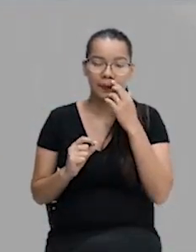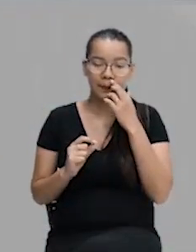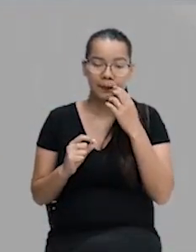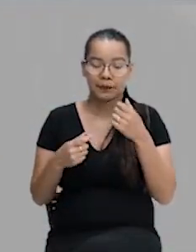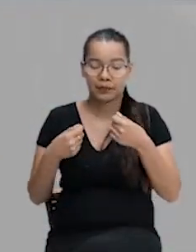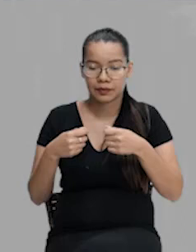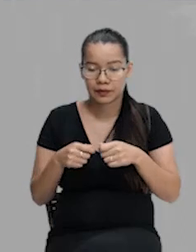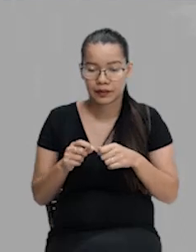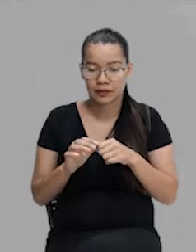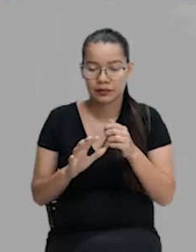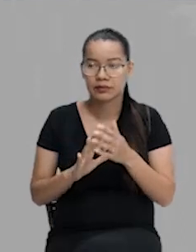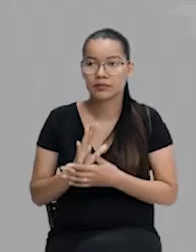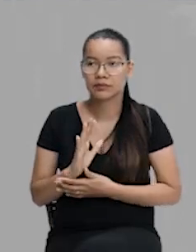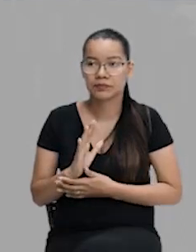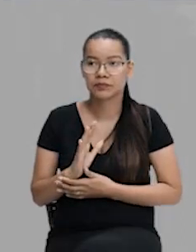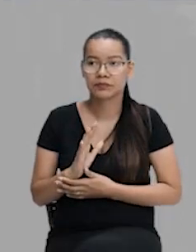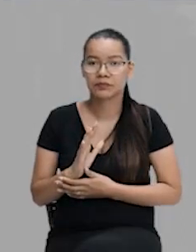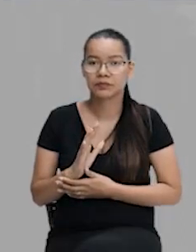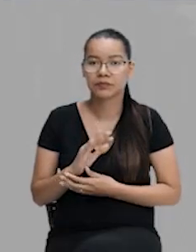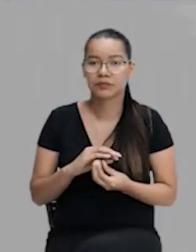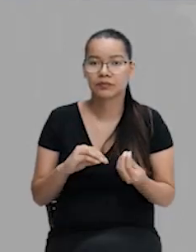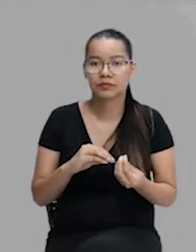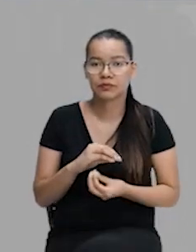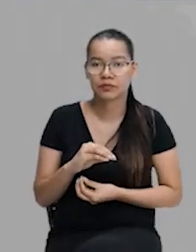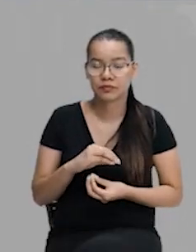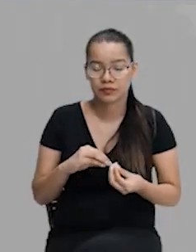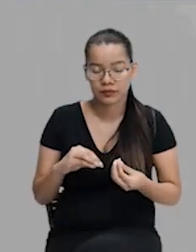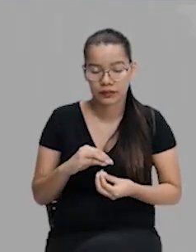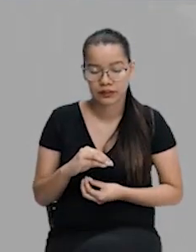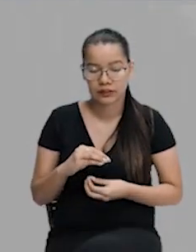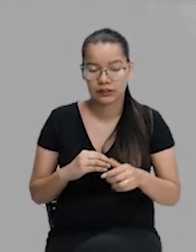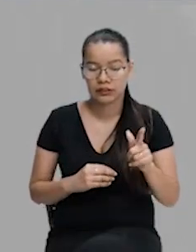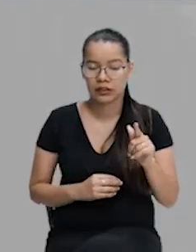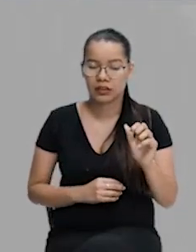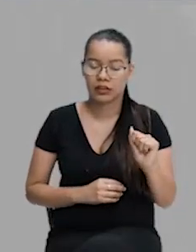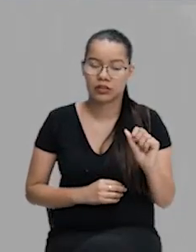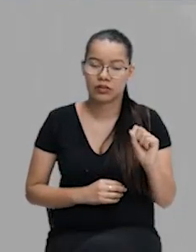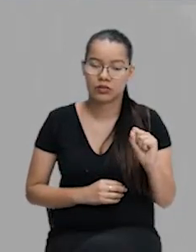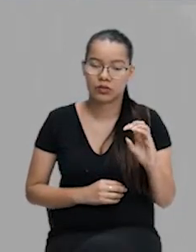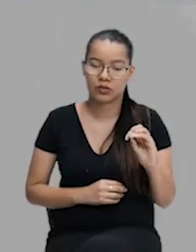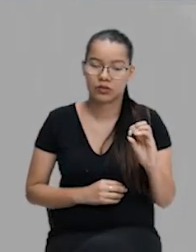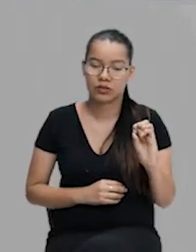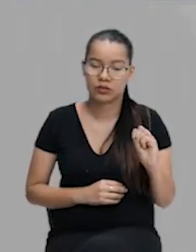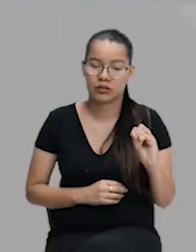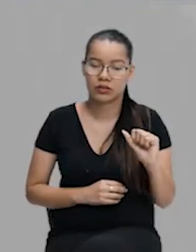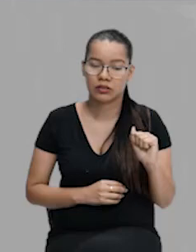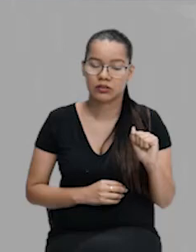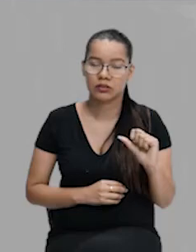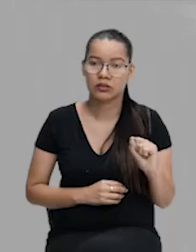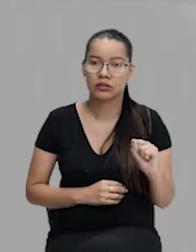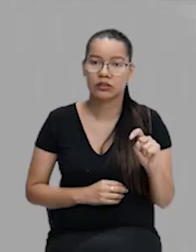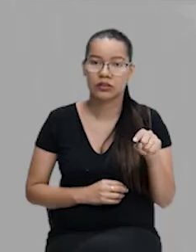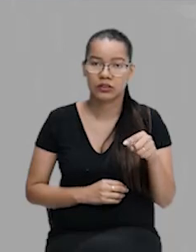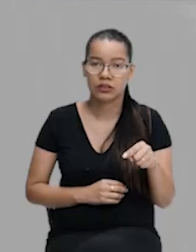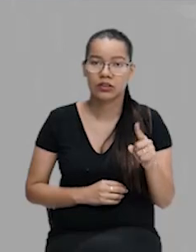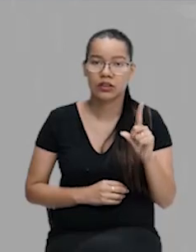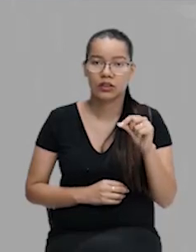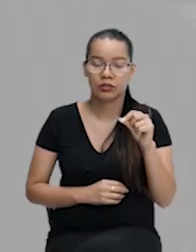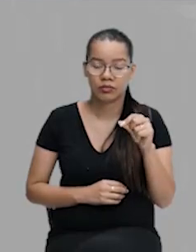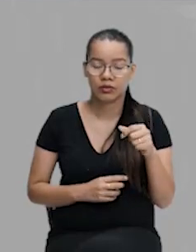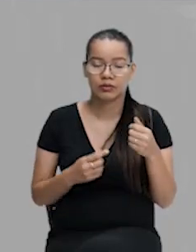puder formar substâncias gasosas, esse é um fator preponderante